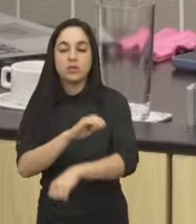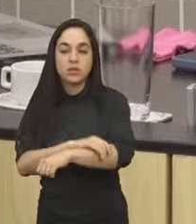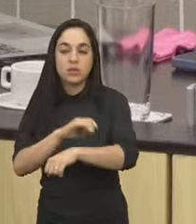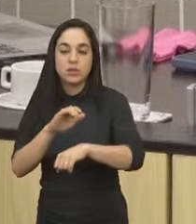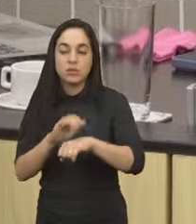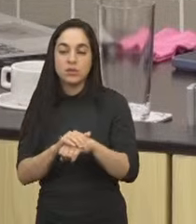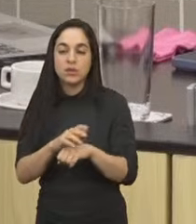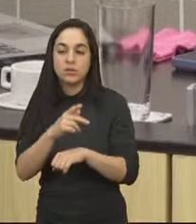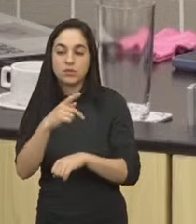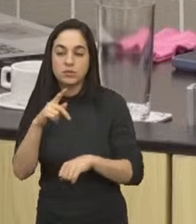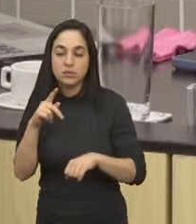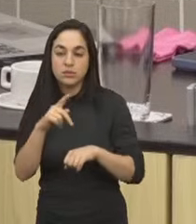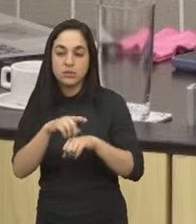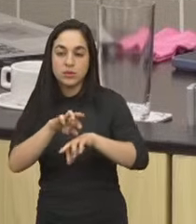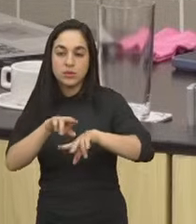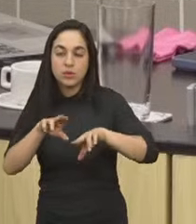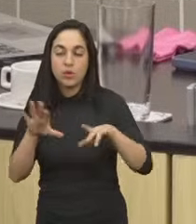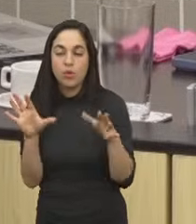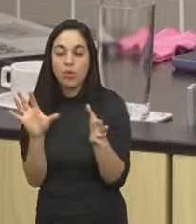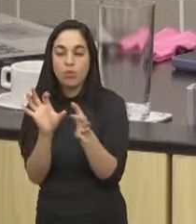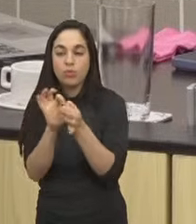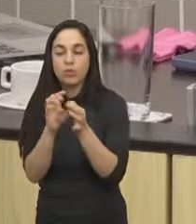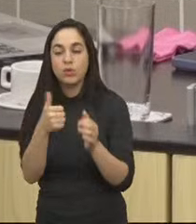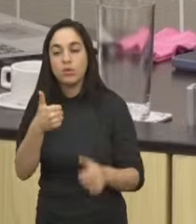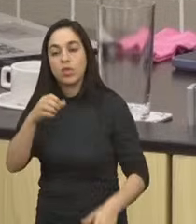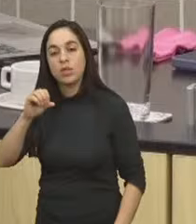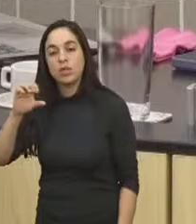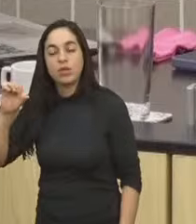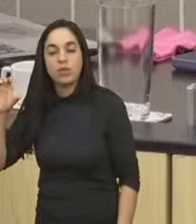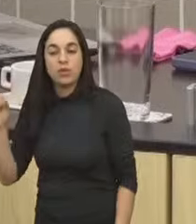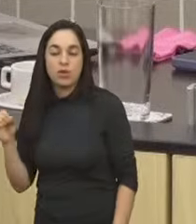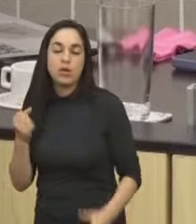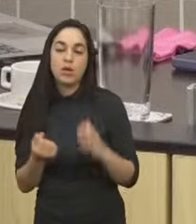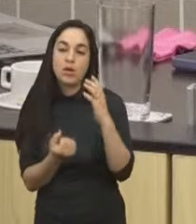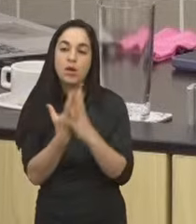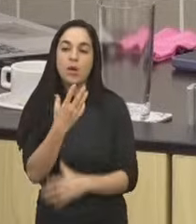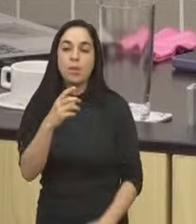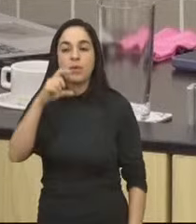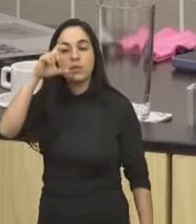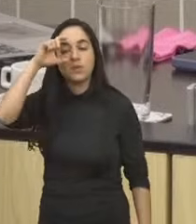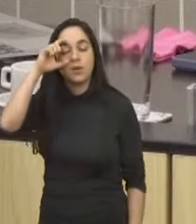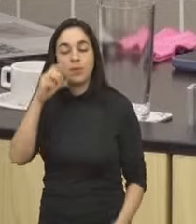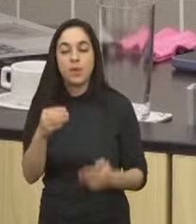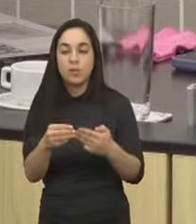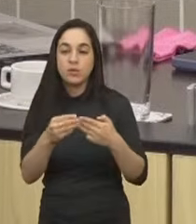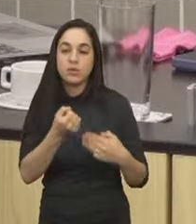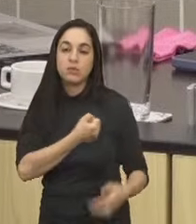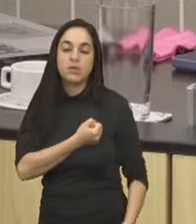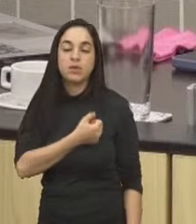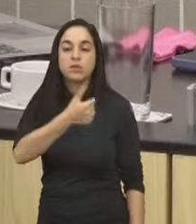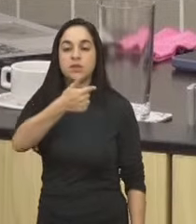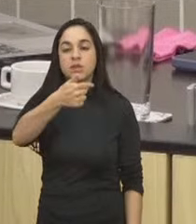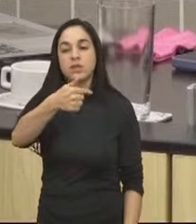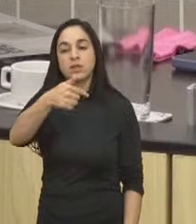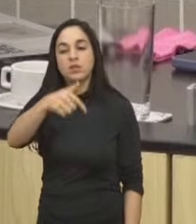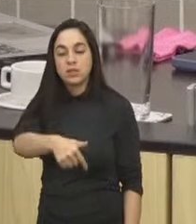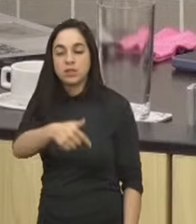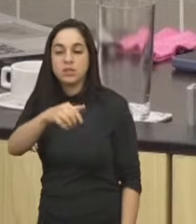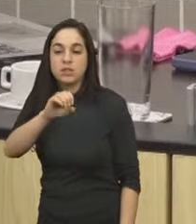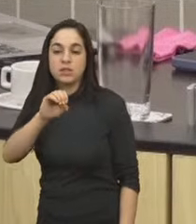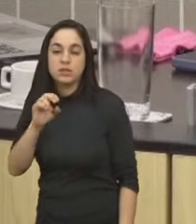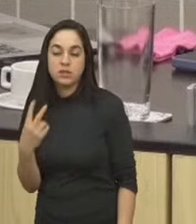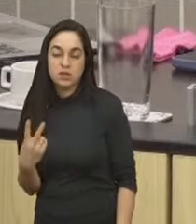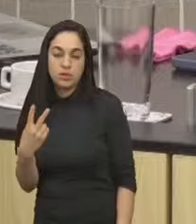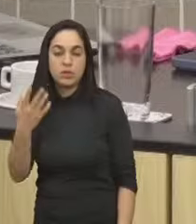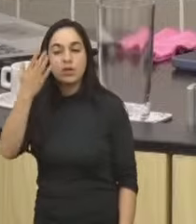Unidas em 1999. Autoria, Marcelo Dantas. Moção 702, moção de reconhecimento